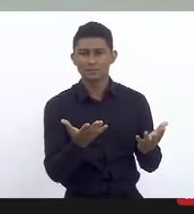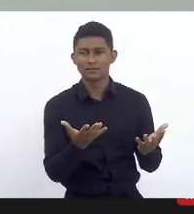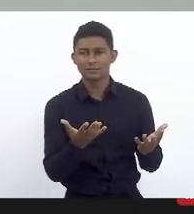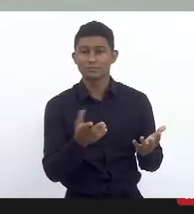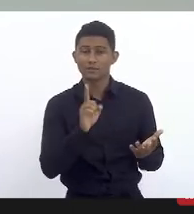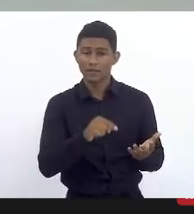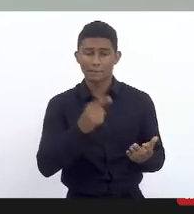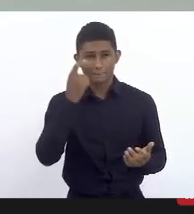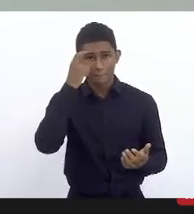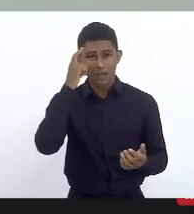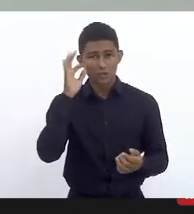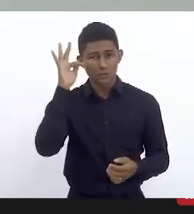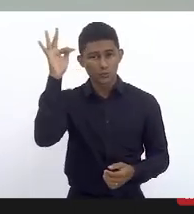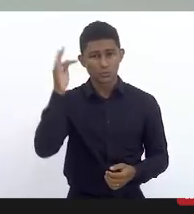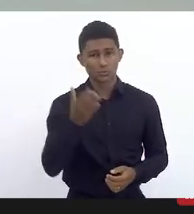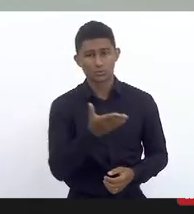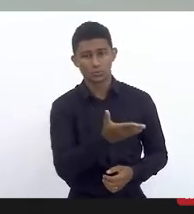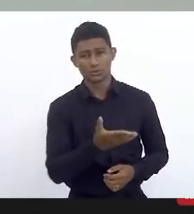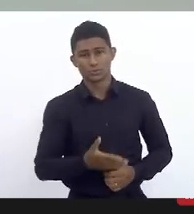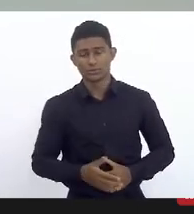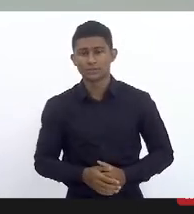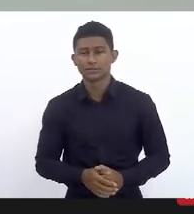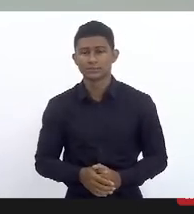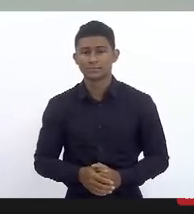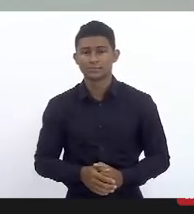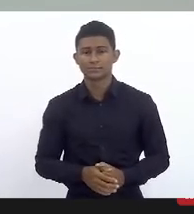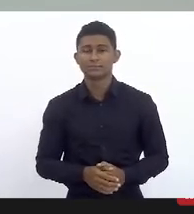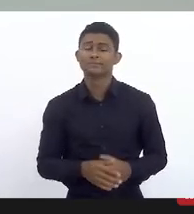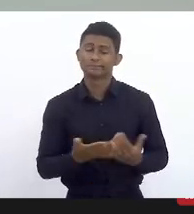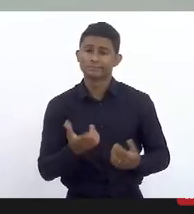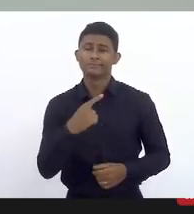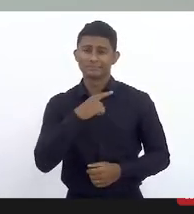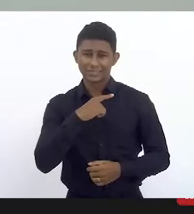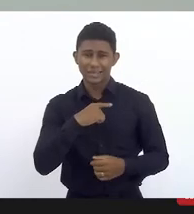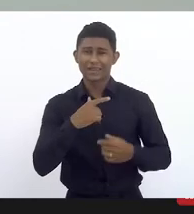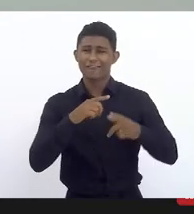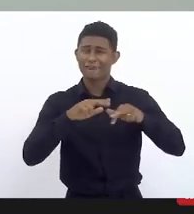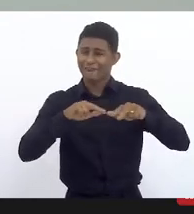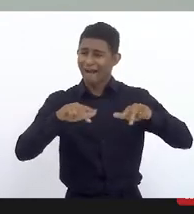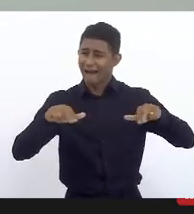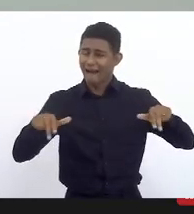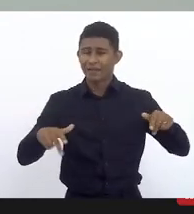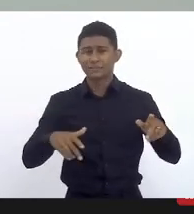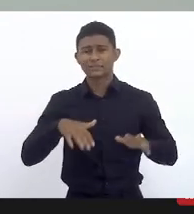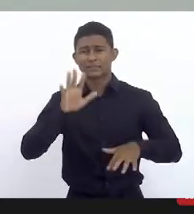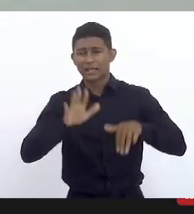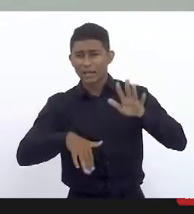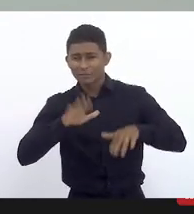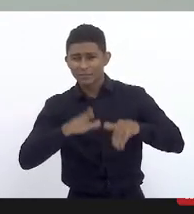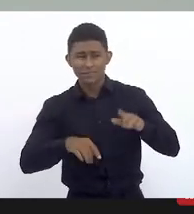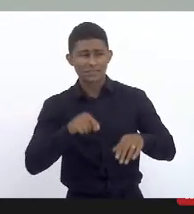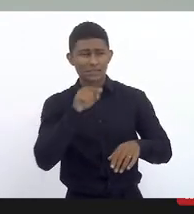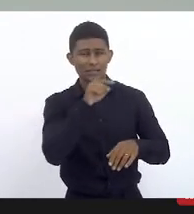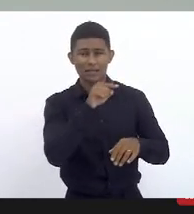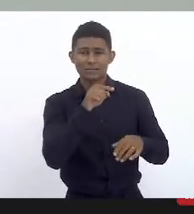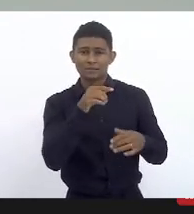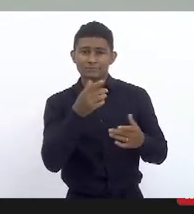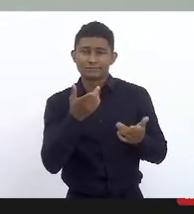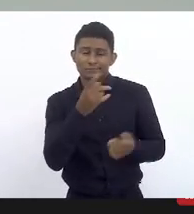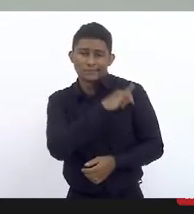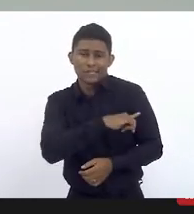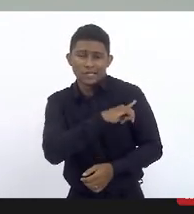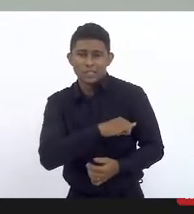para o futuro, não é? E existem várias questões que podem modificar a realidade da economia